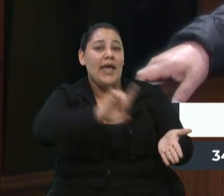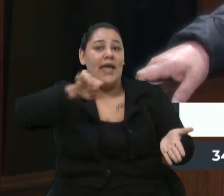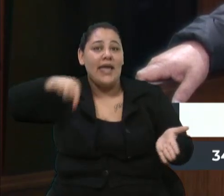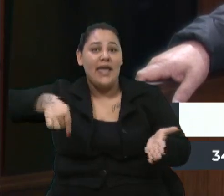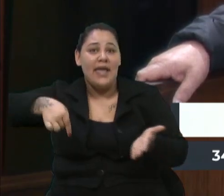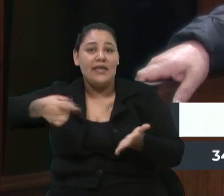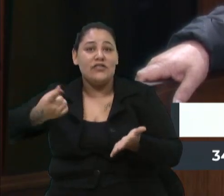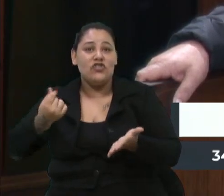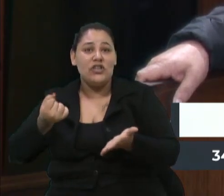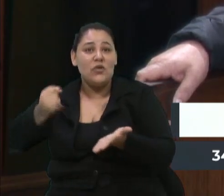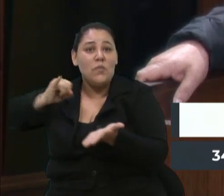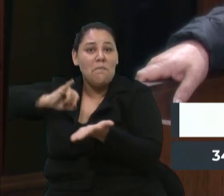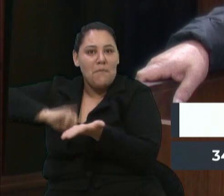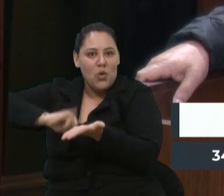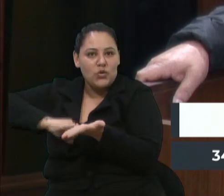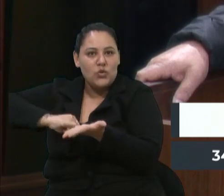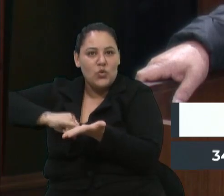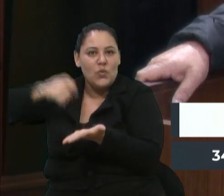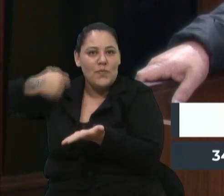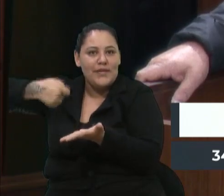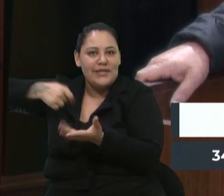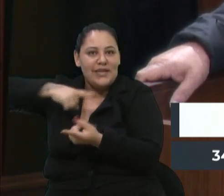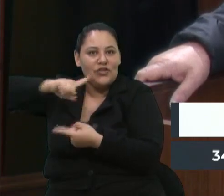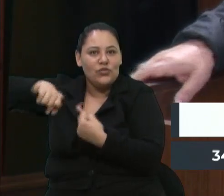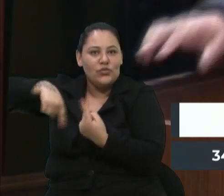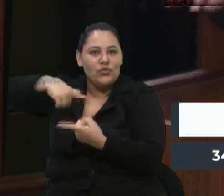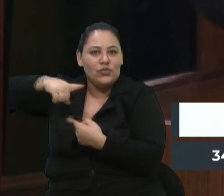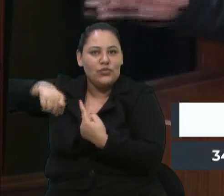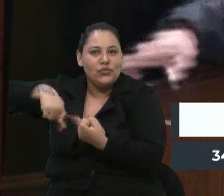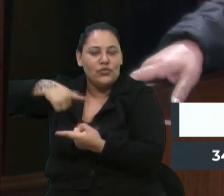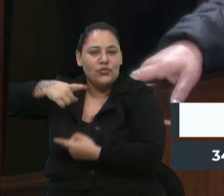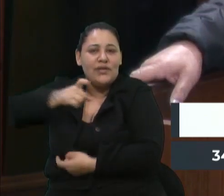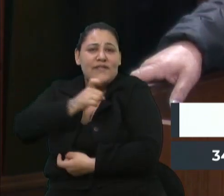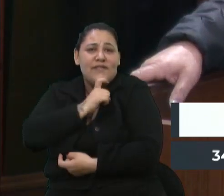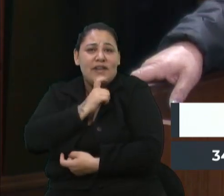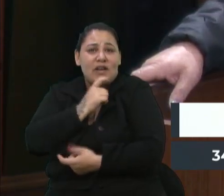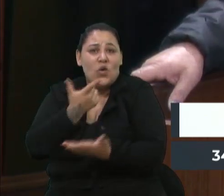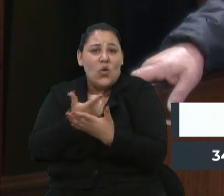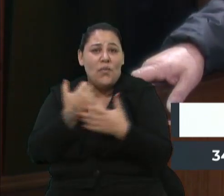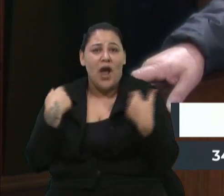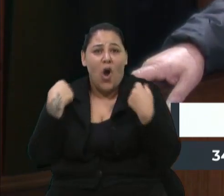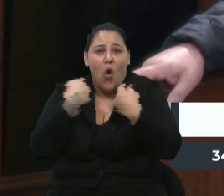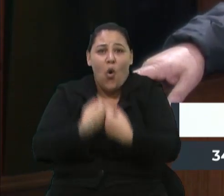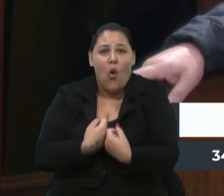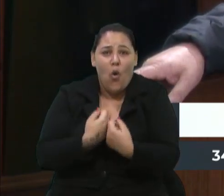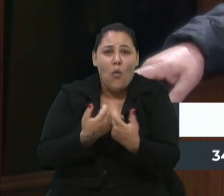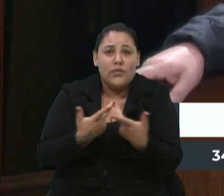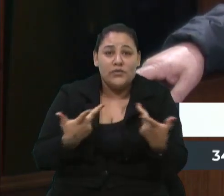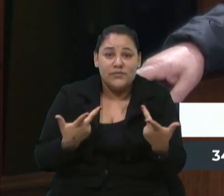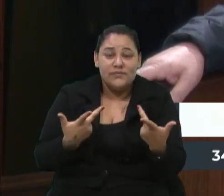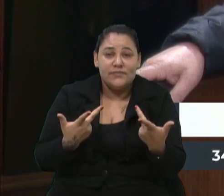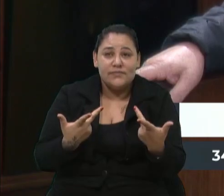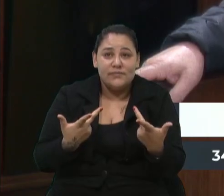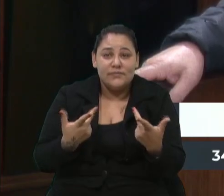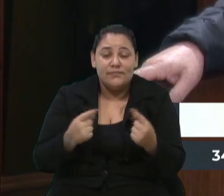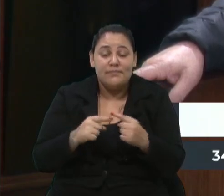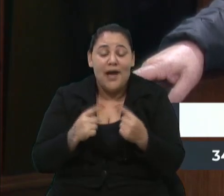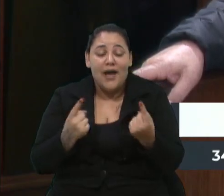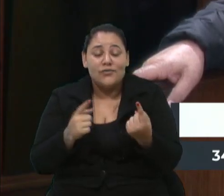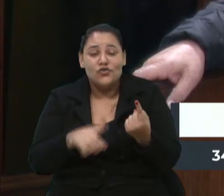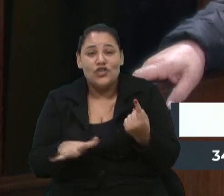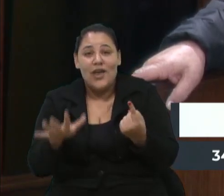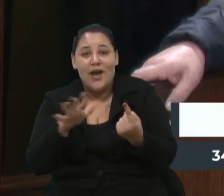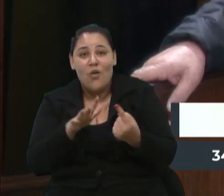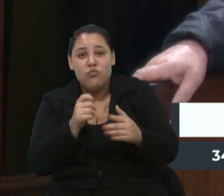dinheiro... agora o inverno, vão comprar um agasalho, vão comprar uma outra coisa ou outra. Mas, enfim,